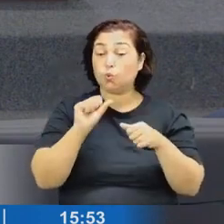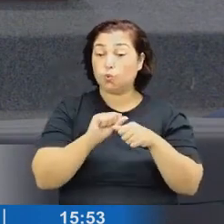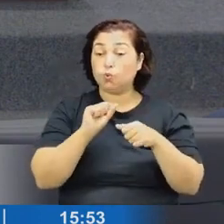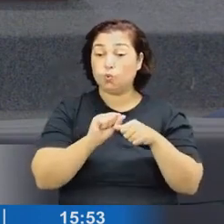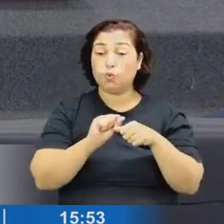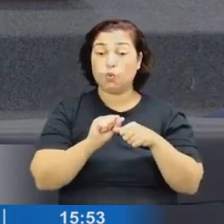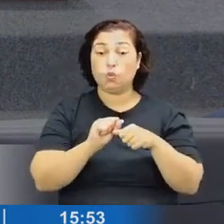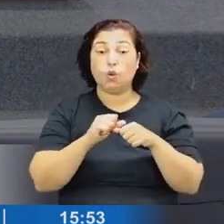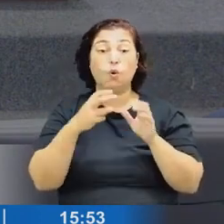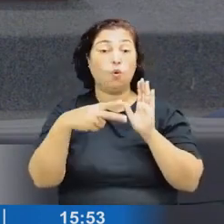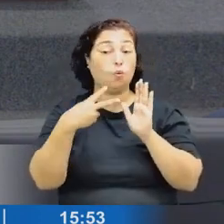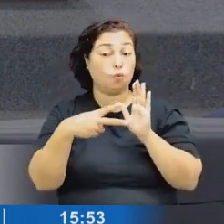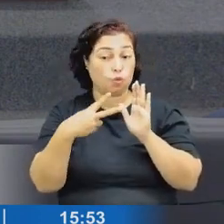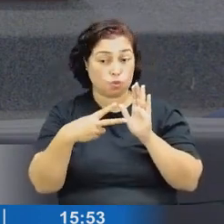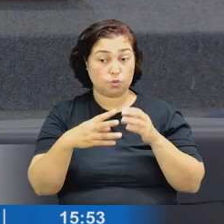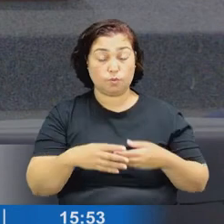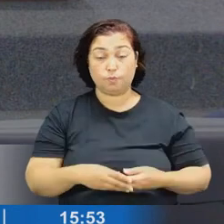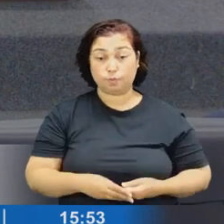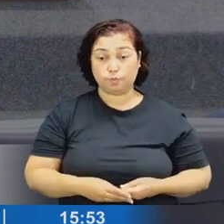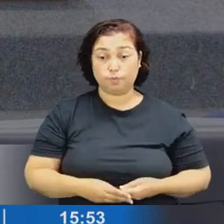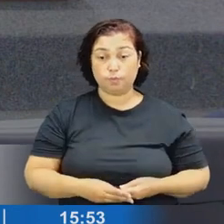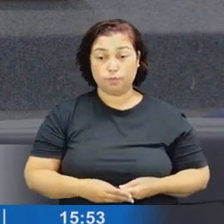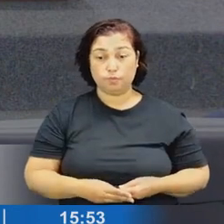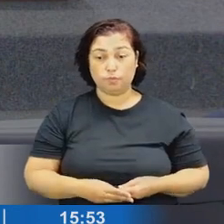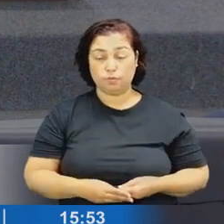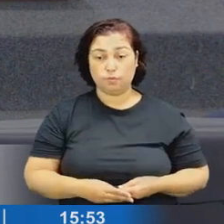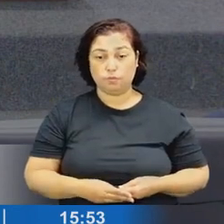tem que saber fazer se não fica para trás